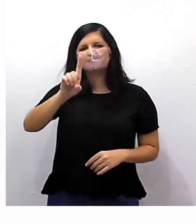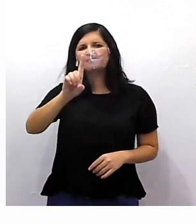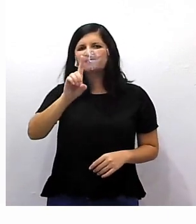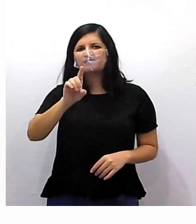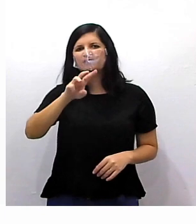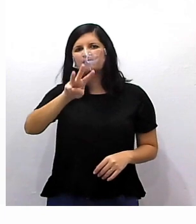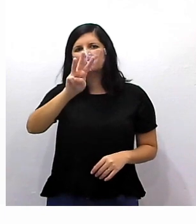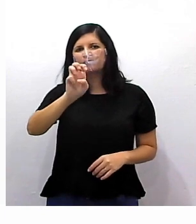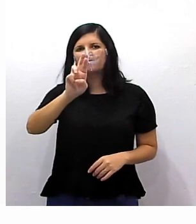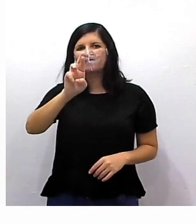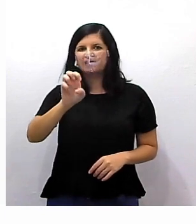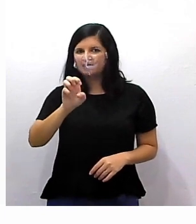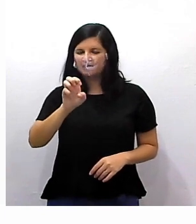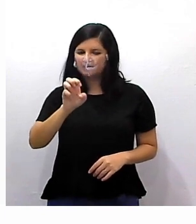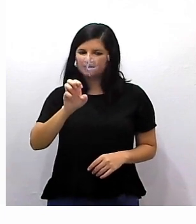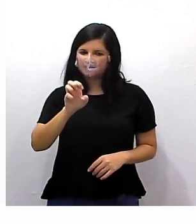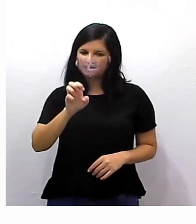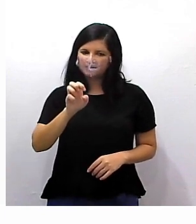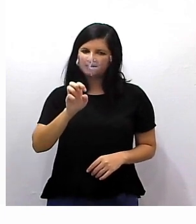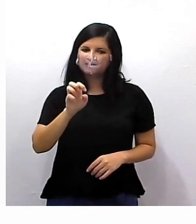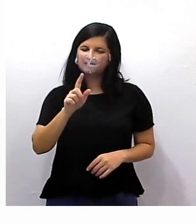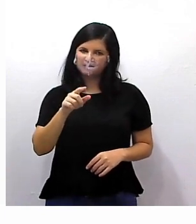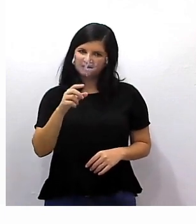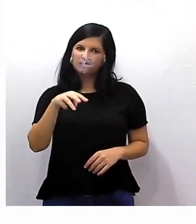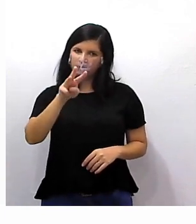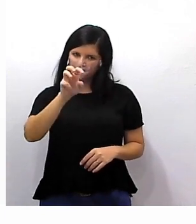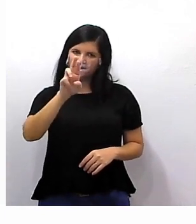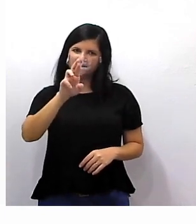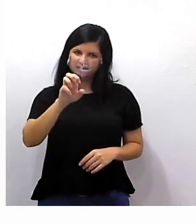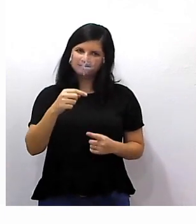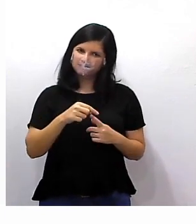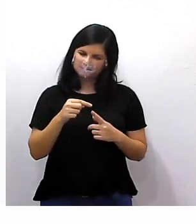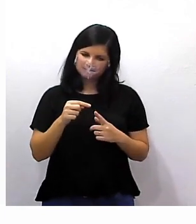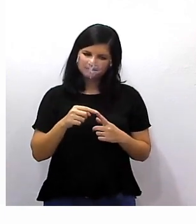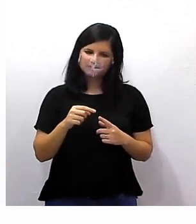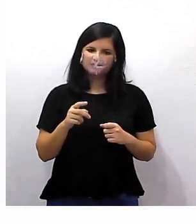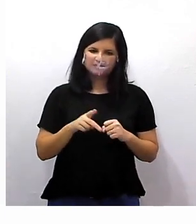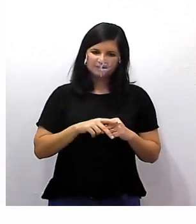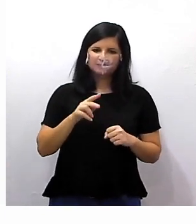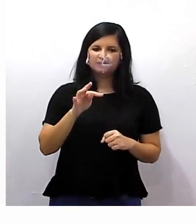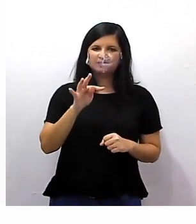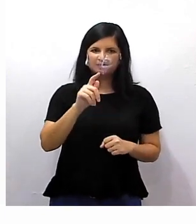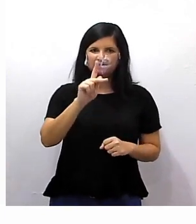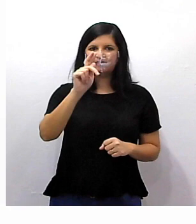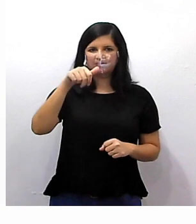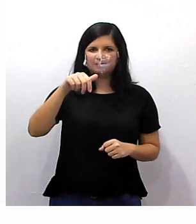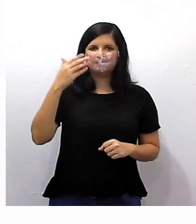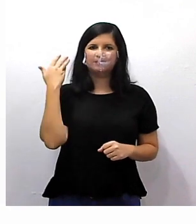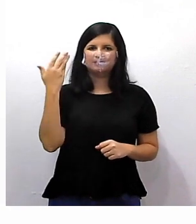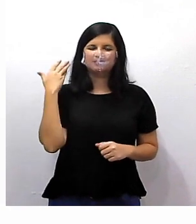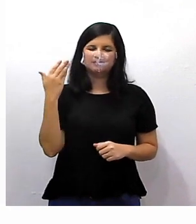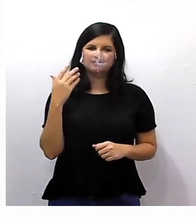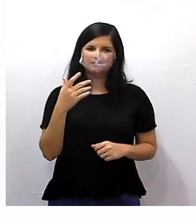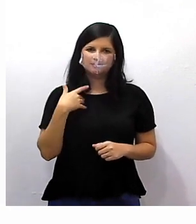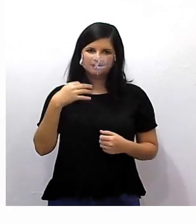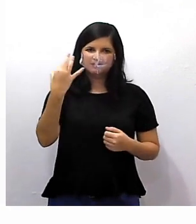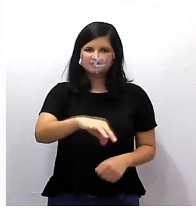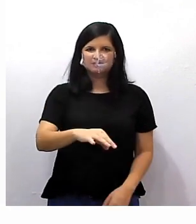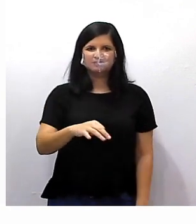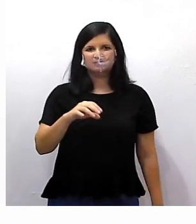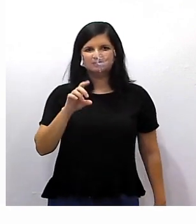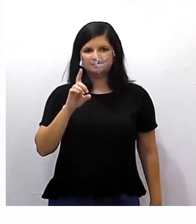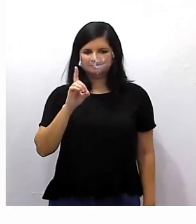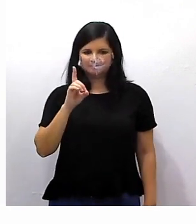Were taken. Opa, na letra D a gente tem aí were. E a gente tem o verbo take no modo do particípio passado. Então, para mim, correto.